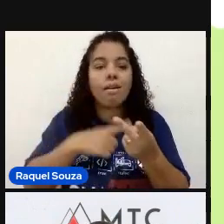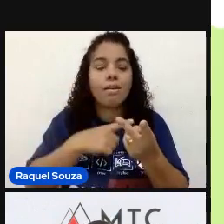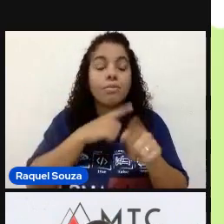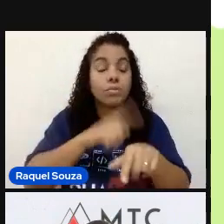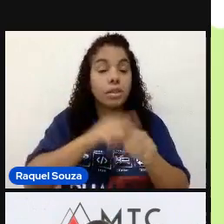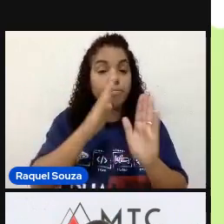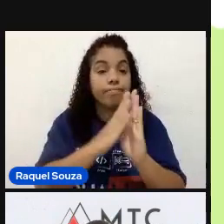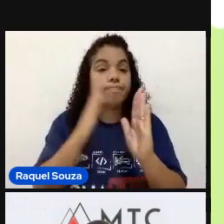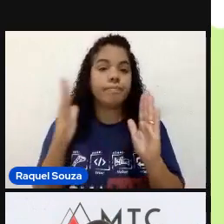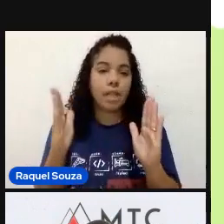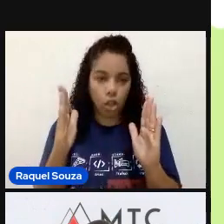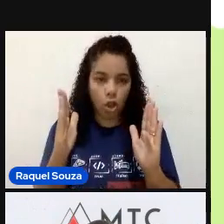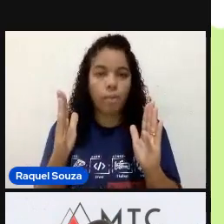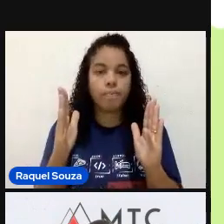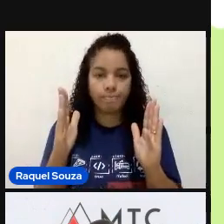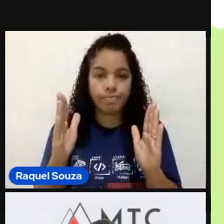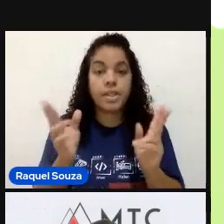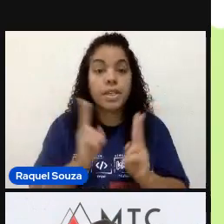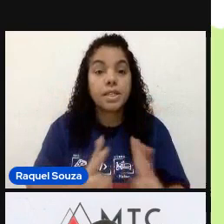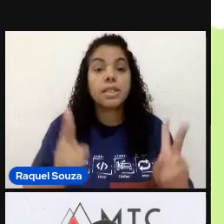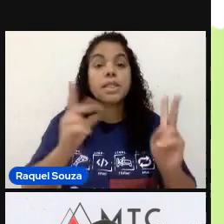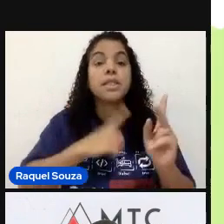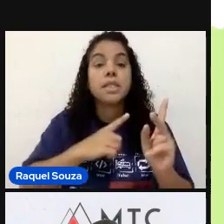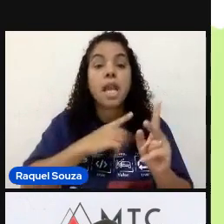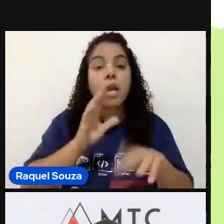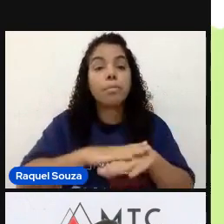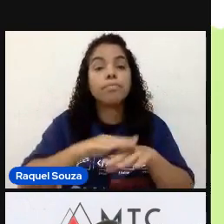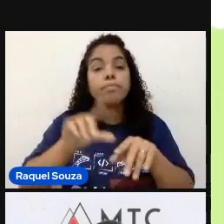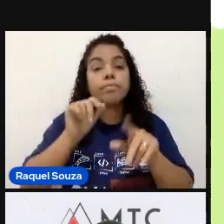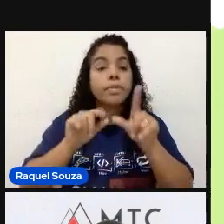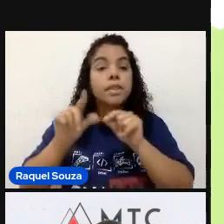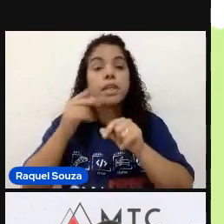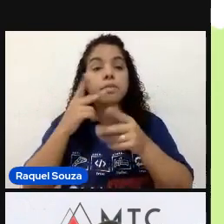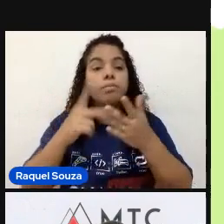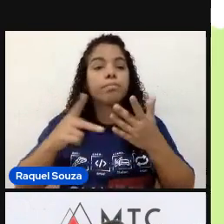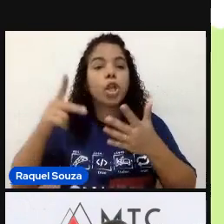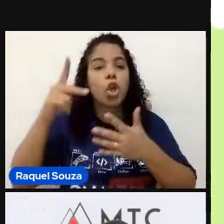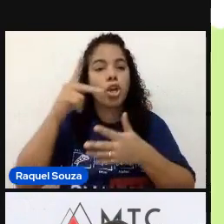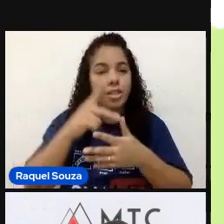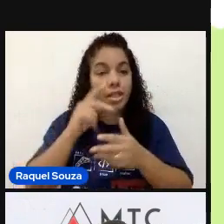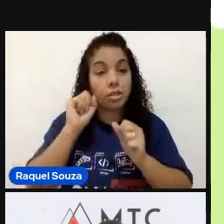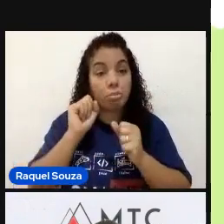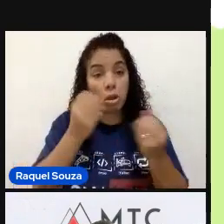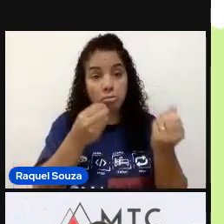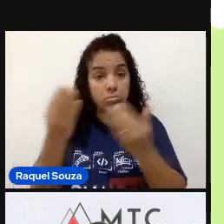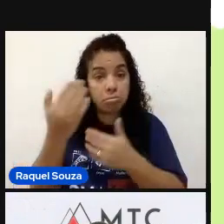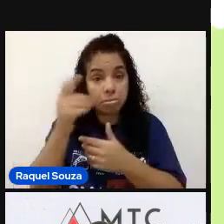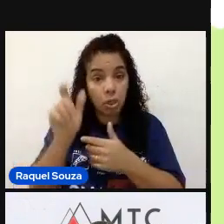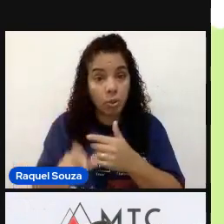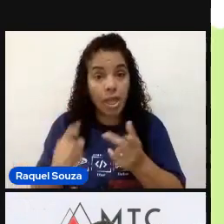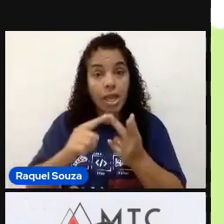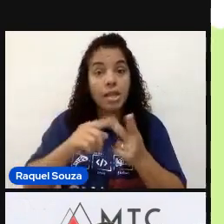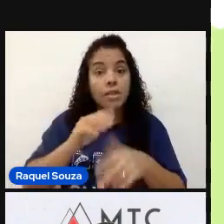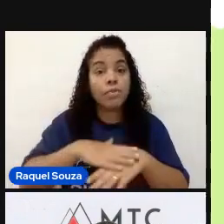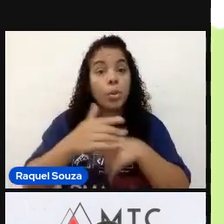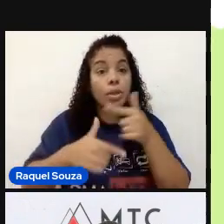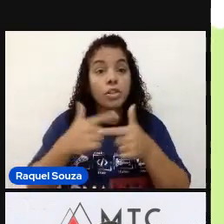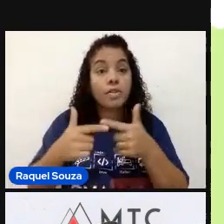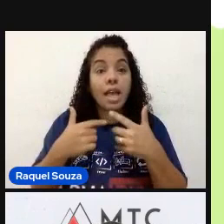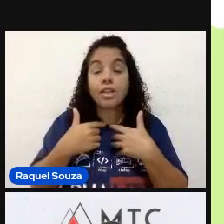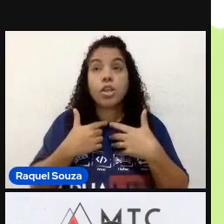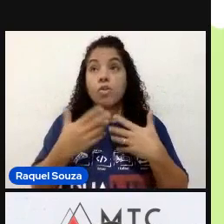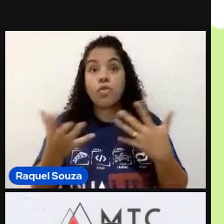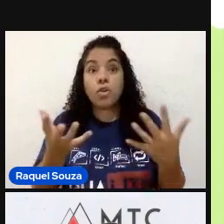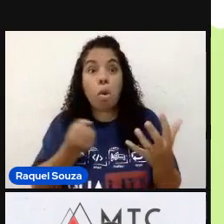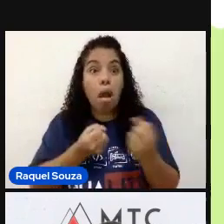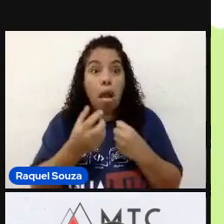maior. Sempre defino as prioridades. Então, se eu posso passar para alguém uma atividade, eu não fico mais me sobrecarregando. Eu fazia